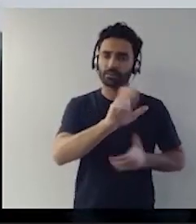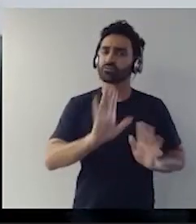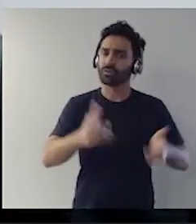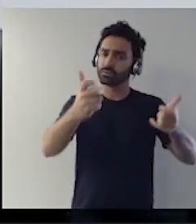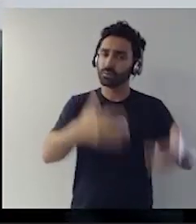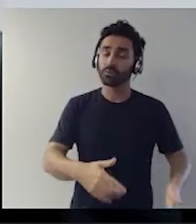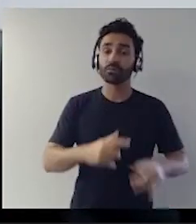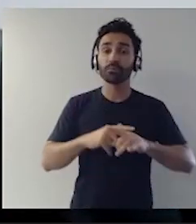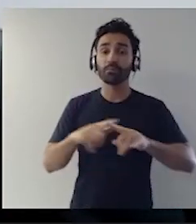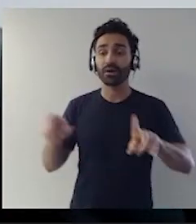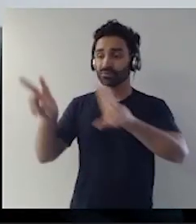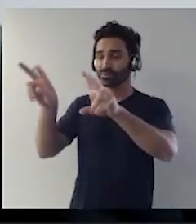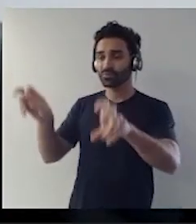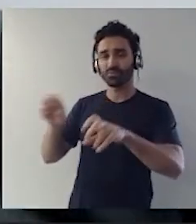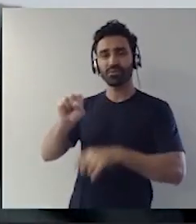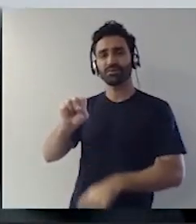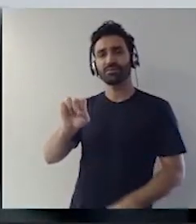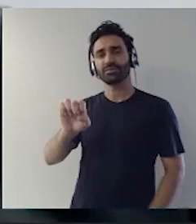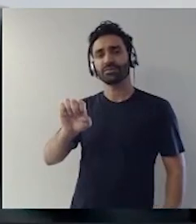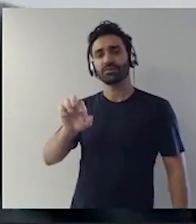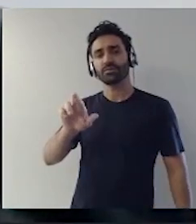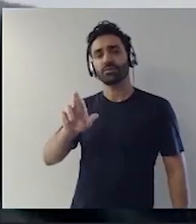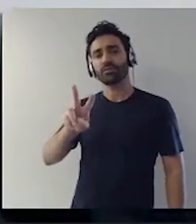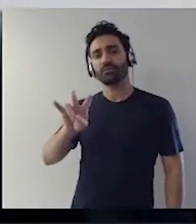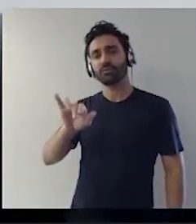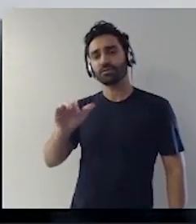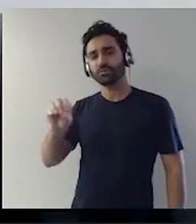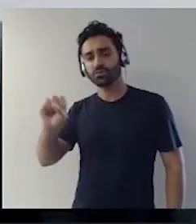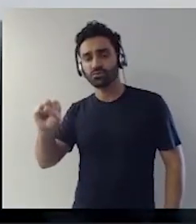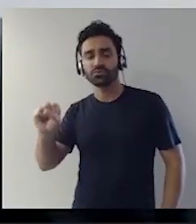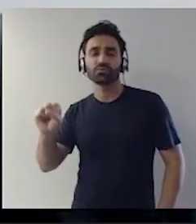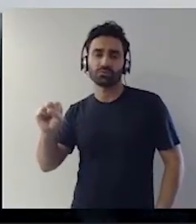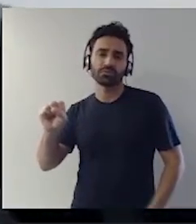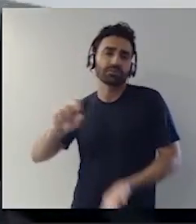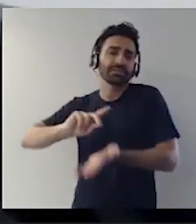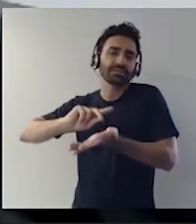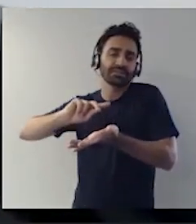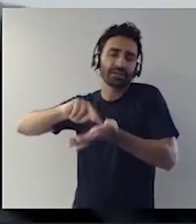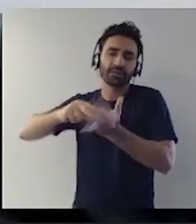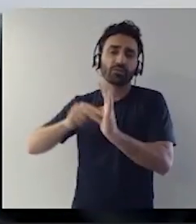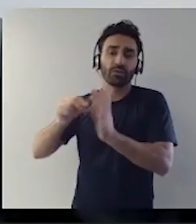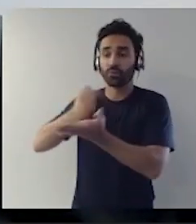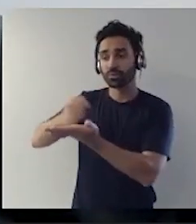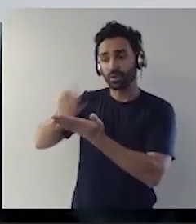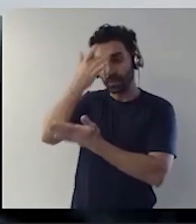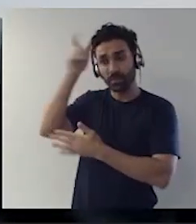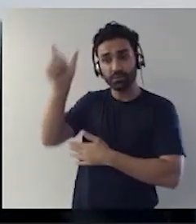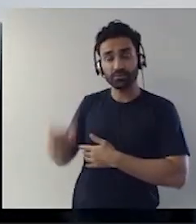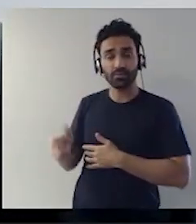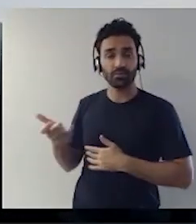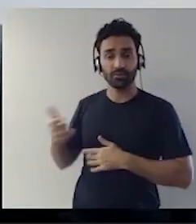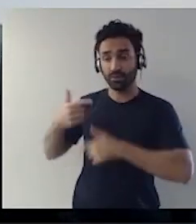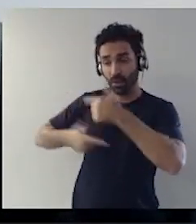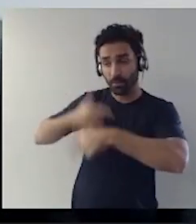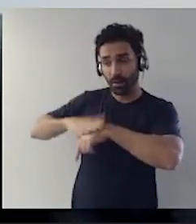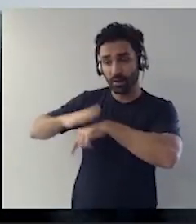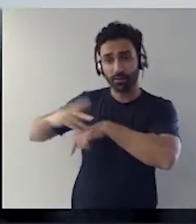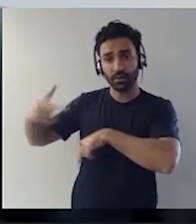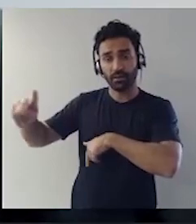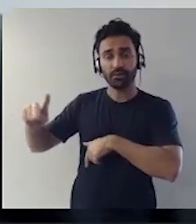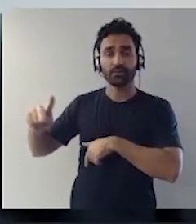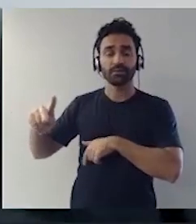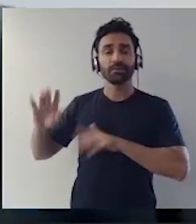de serviços, né, professor Egon? Na verdade, requisição de pessoas, né? Nós estamos requisitando pessoas, o trabalho das pessoas.